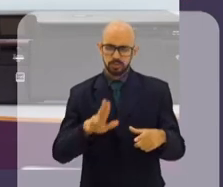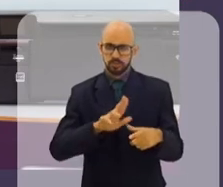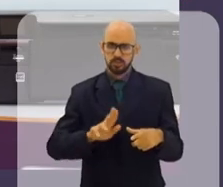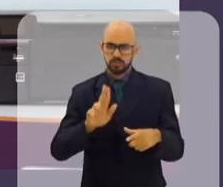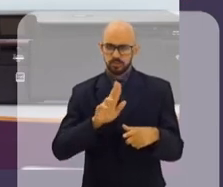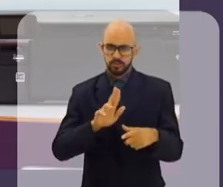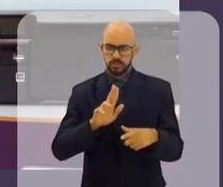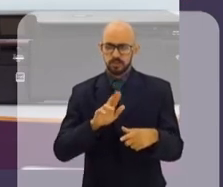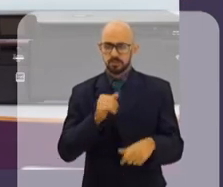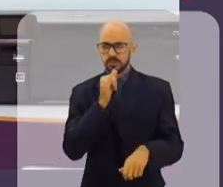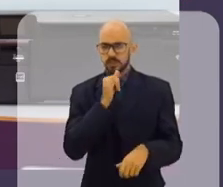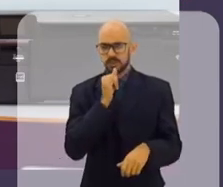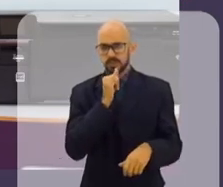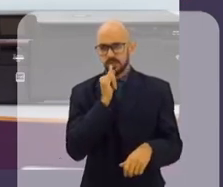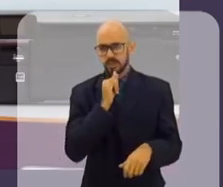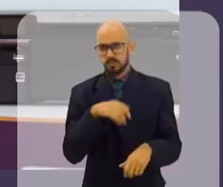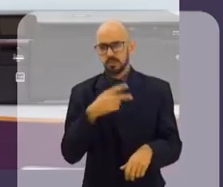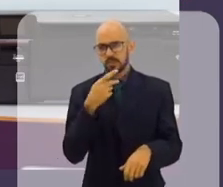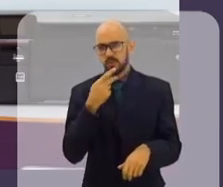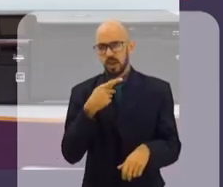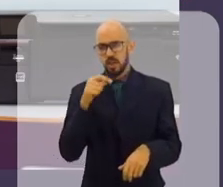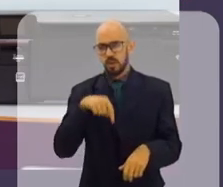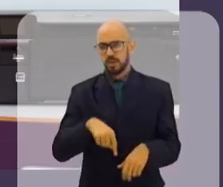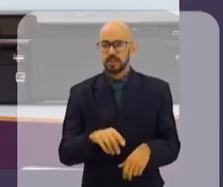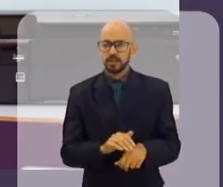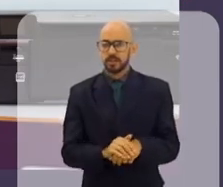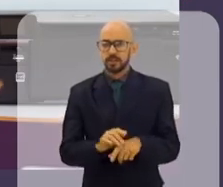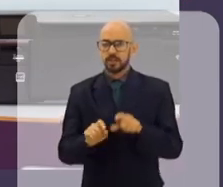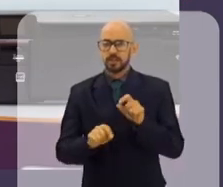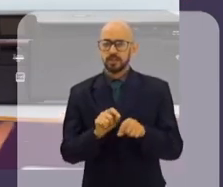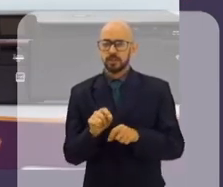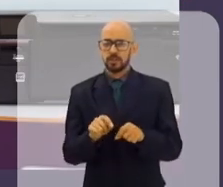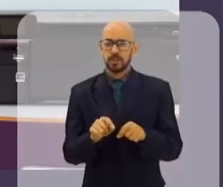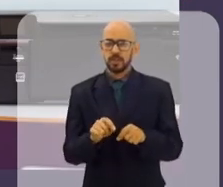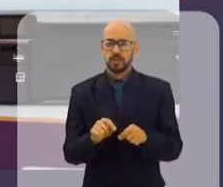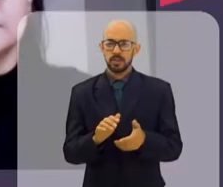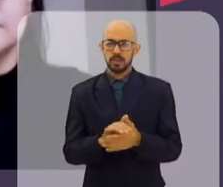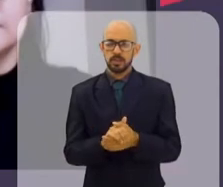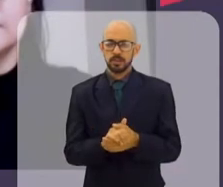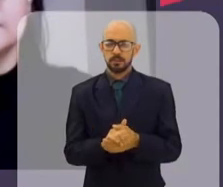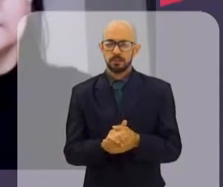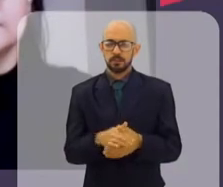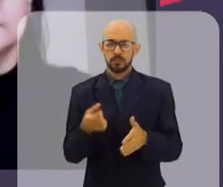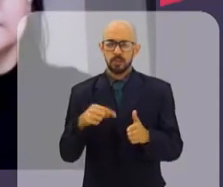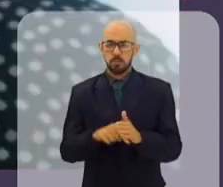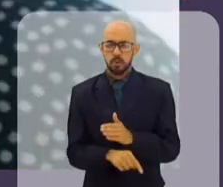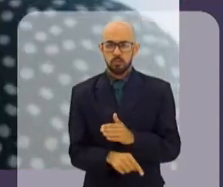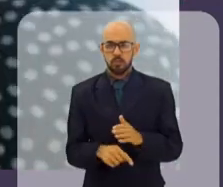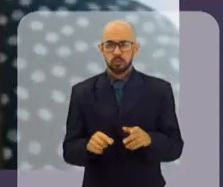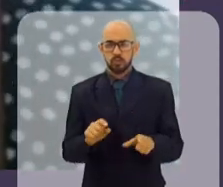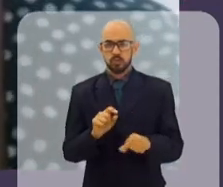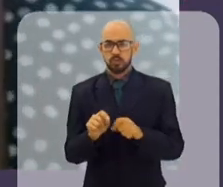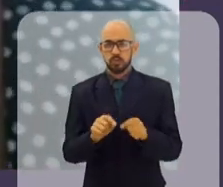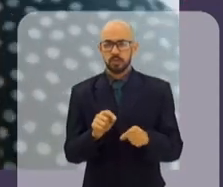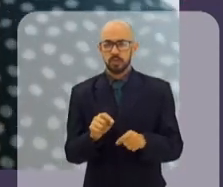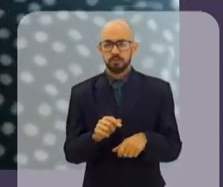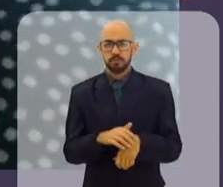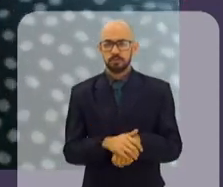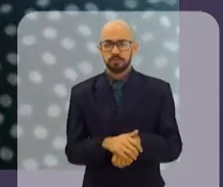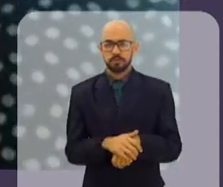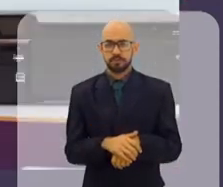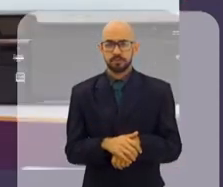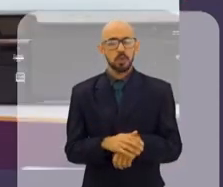acadêmico, a gente já falou bastante disso aqui, mas só se alguém quiser aprofundar mais um pouco. Como